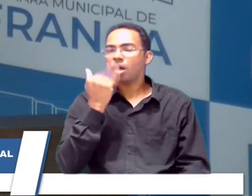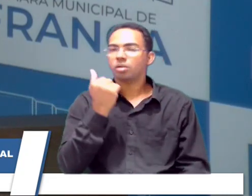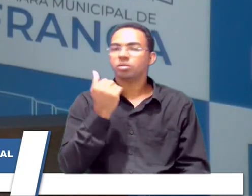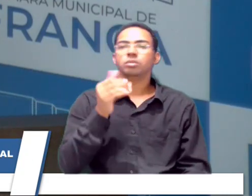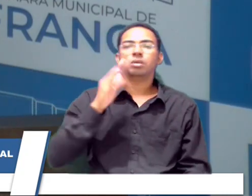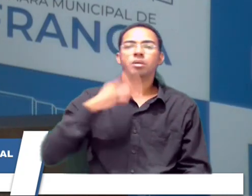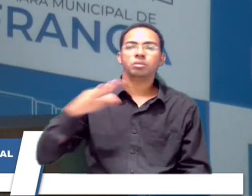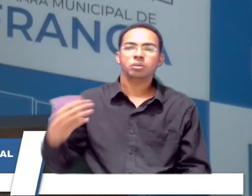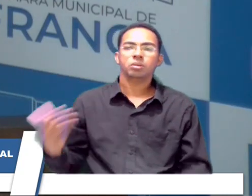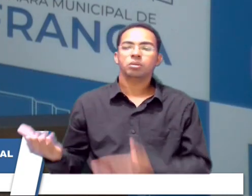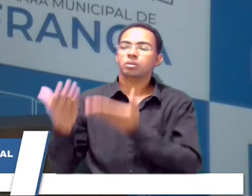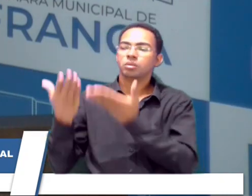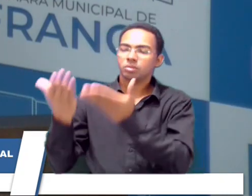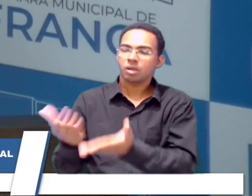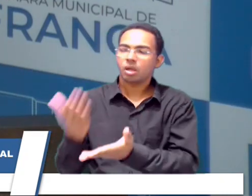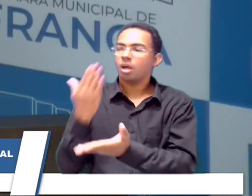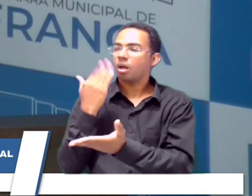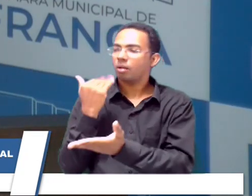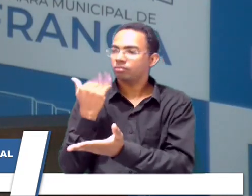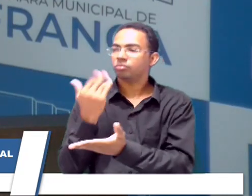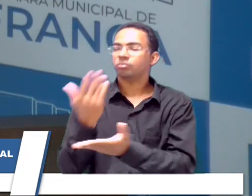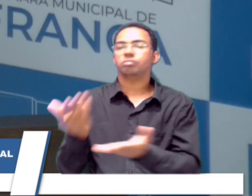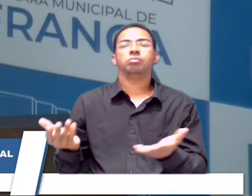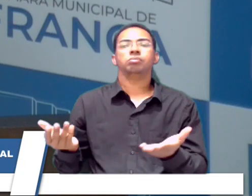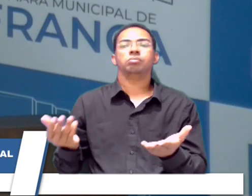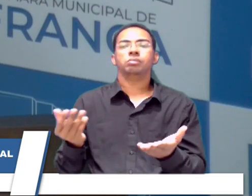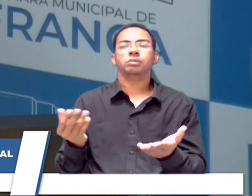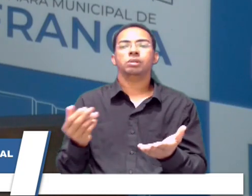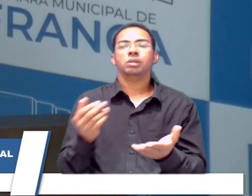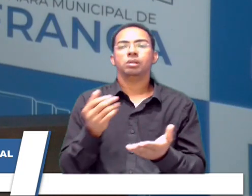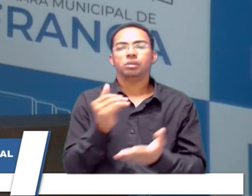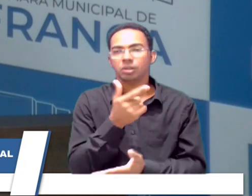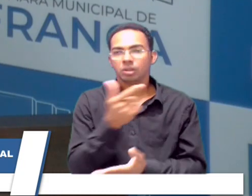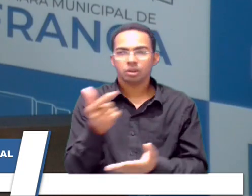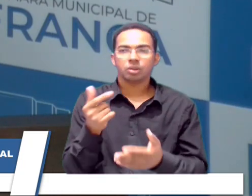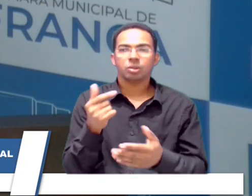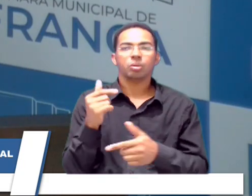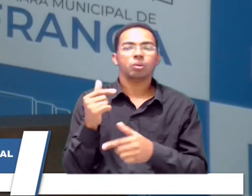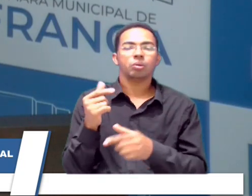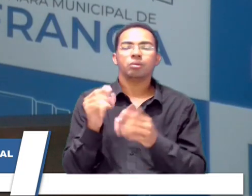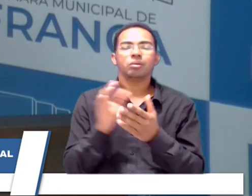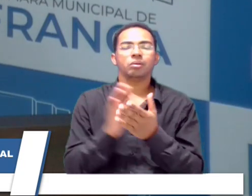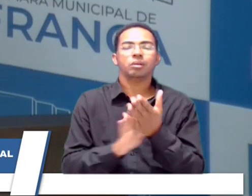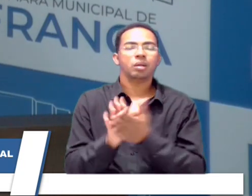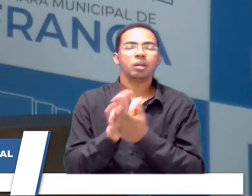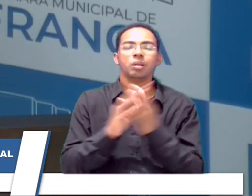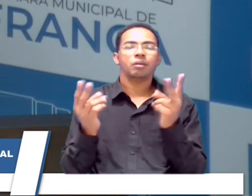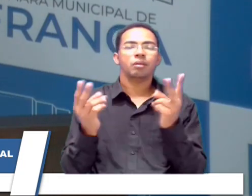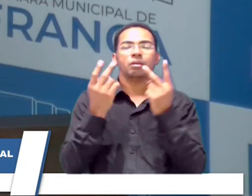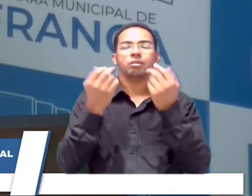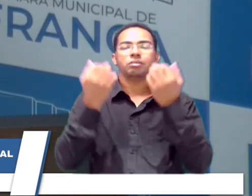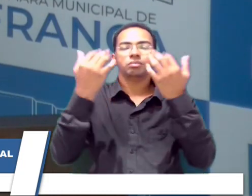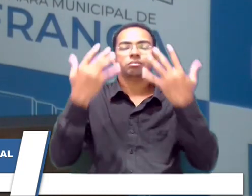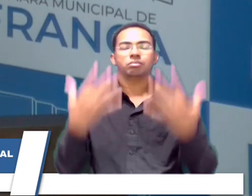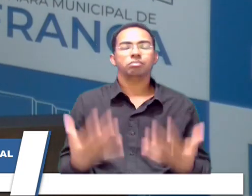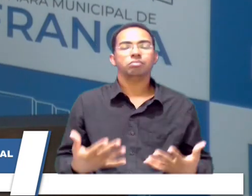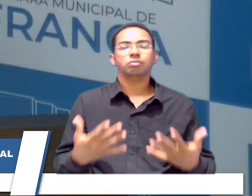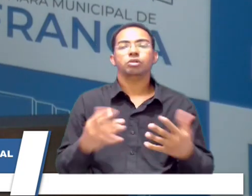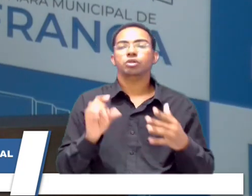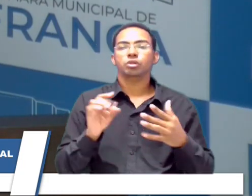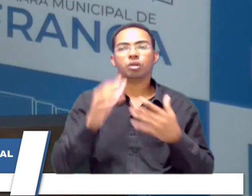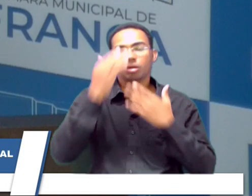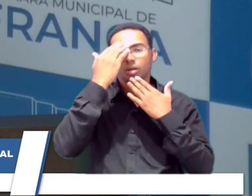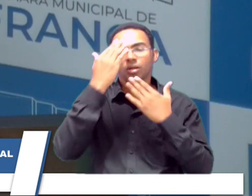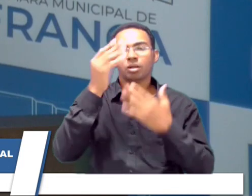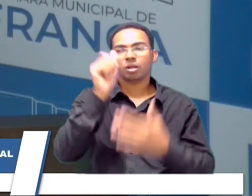vão, recebem um alimento, e isso não tem preço para falar, né? Agradecer o que a